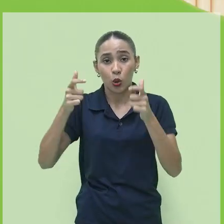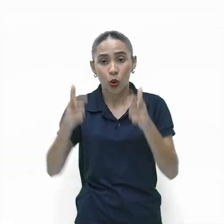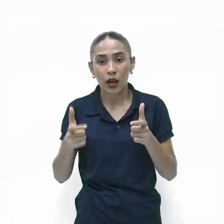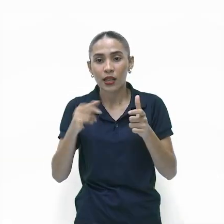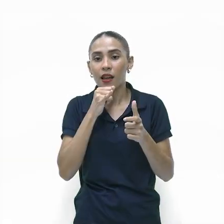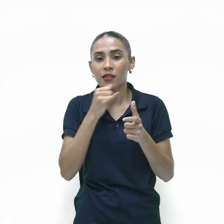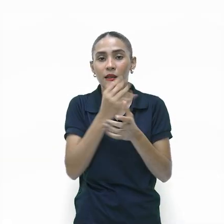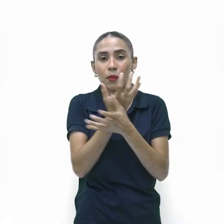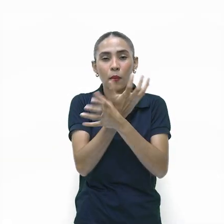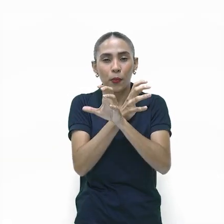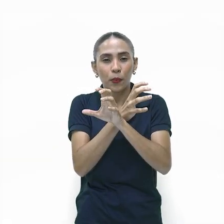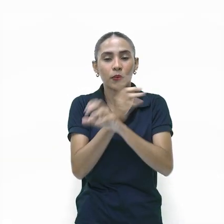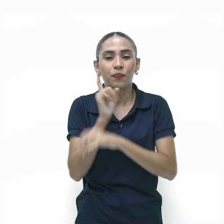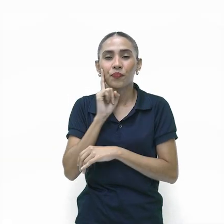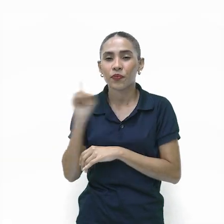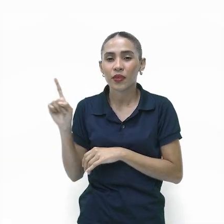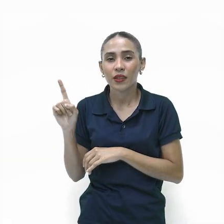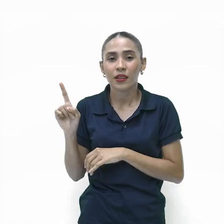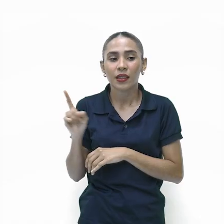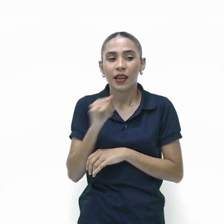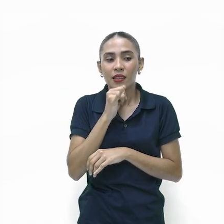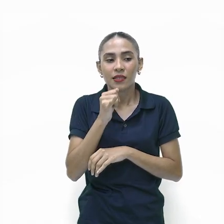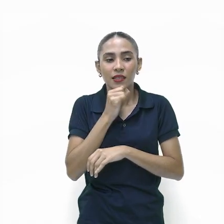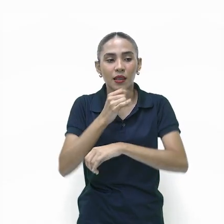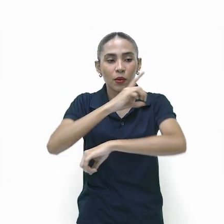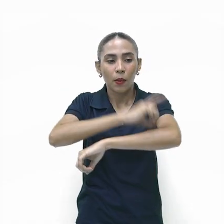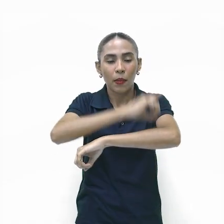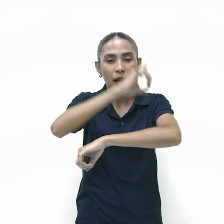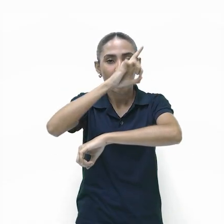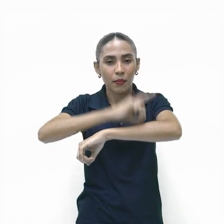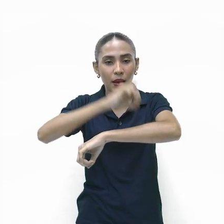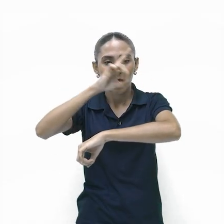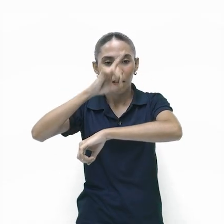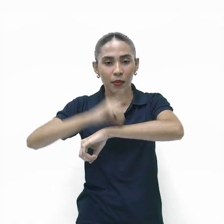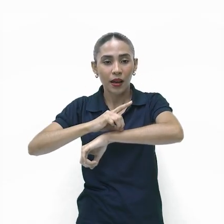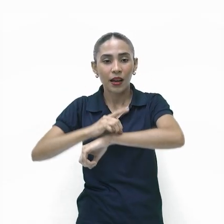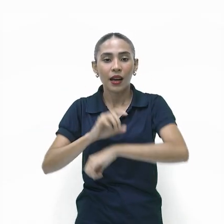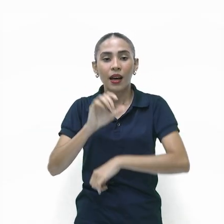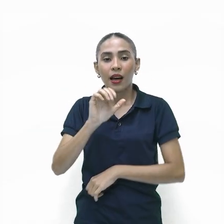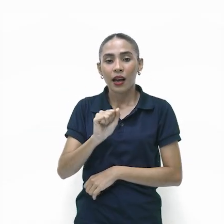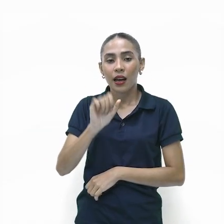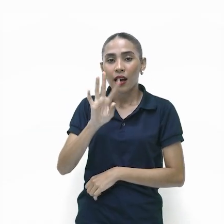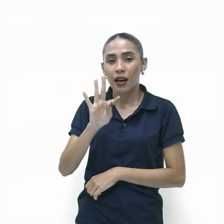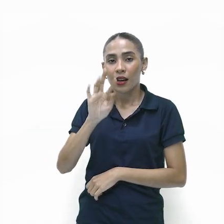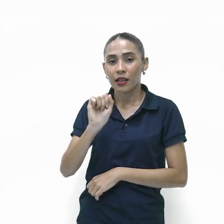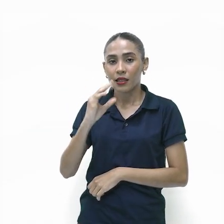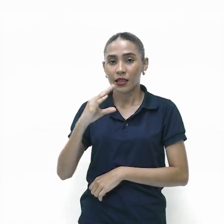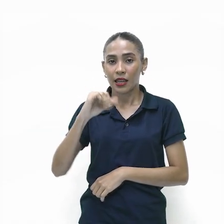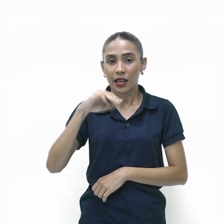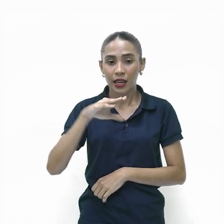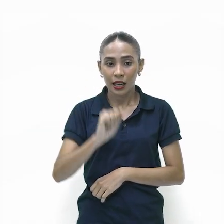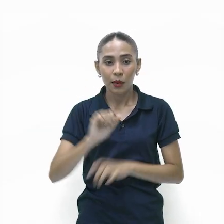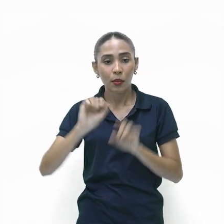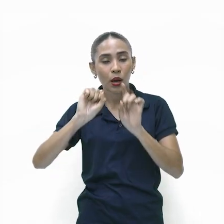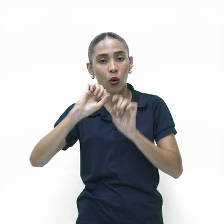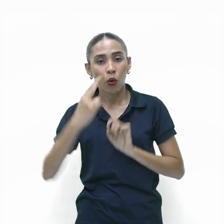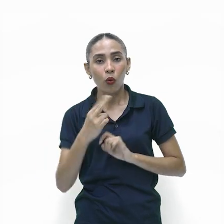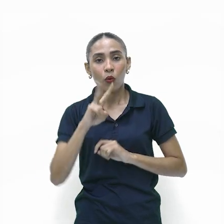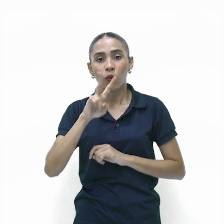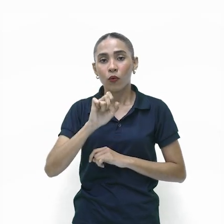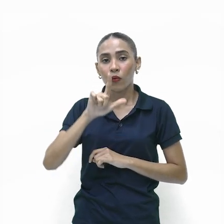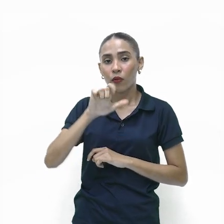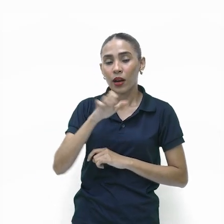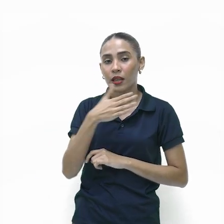como desertos super secos, né, como o deserto do Atacama, presente aí no Chile, ou Vale